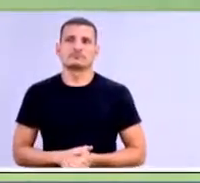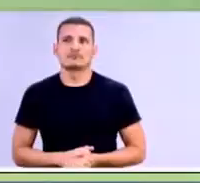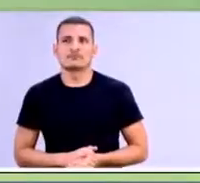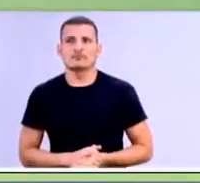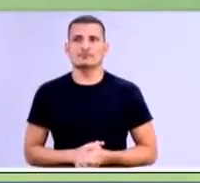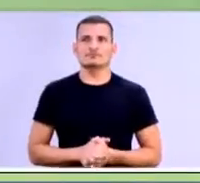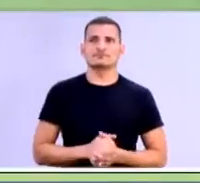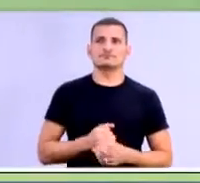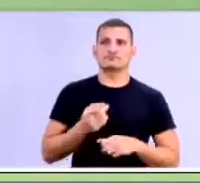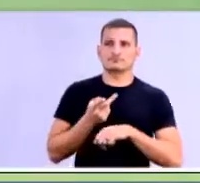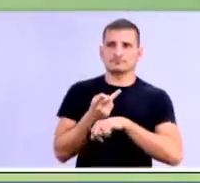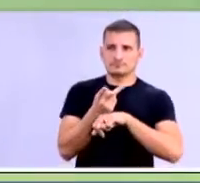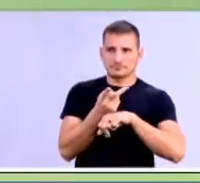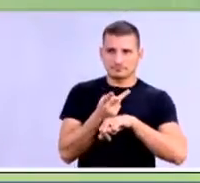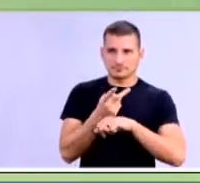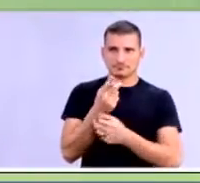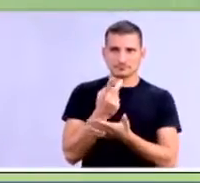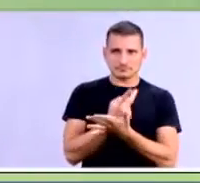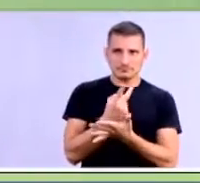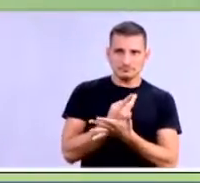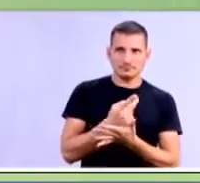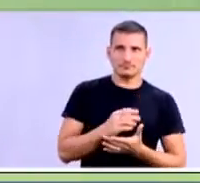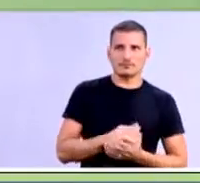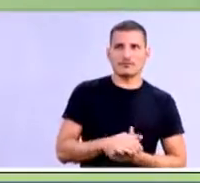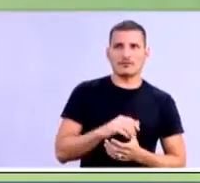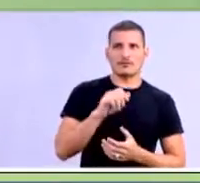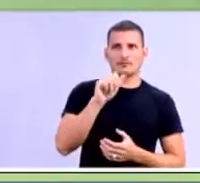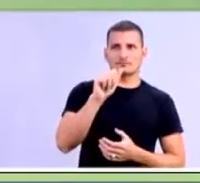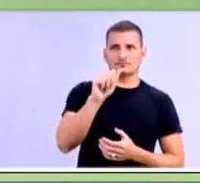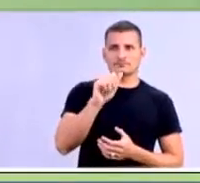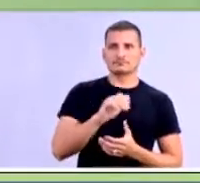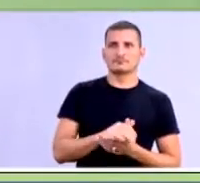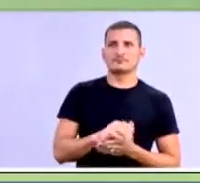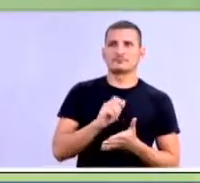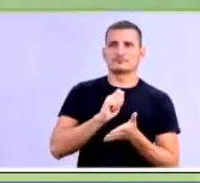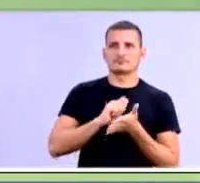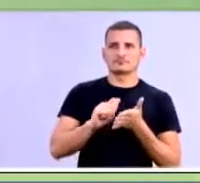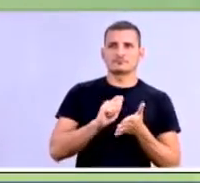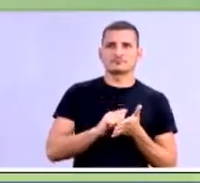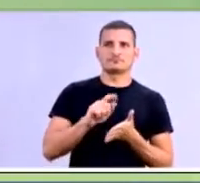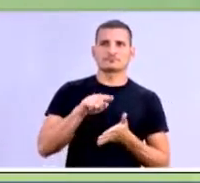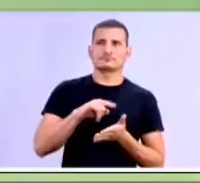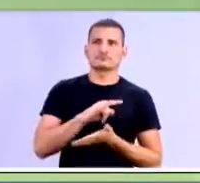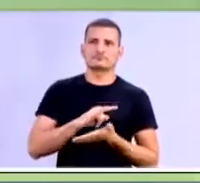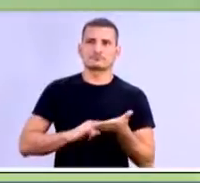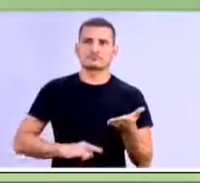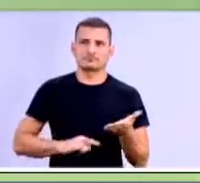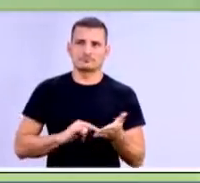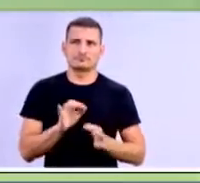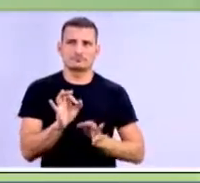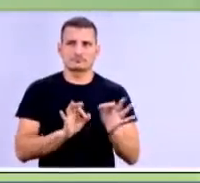o erro. Na letra A, ata é um documento elaborado a partir de